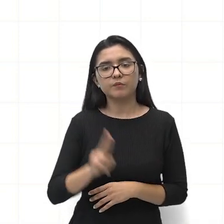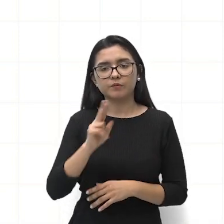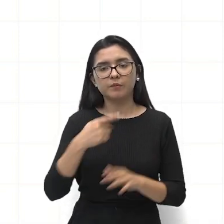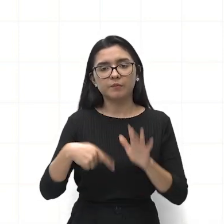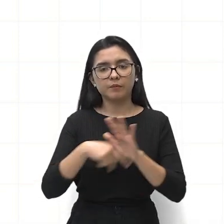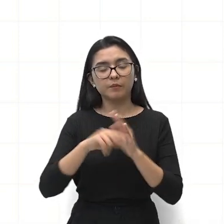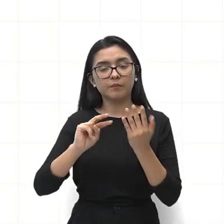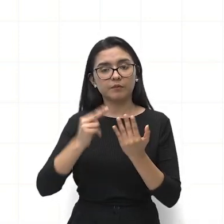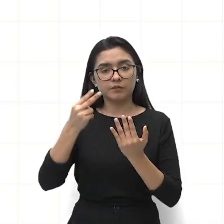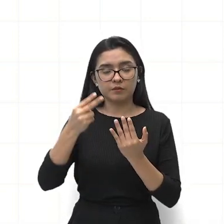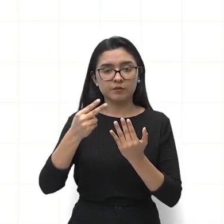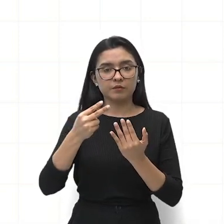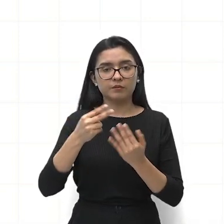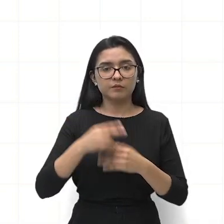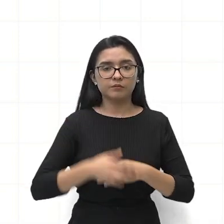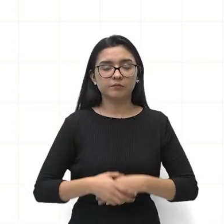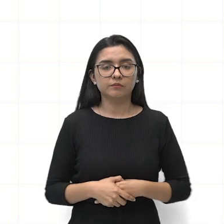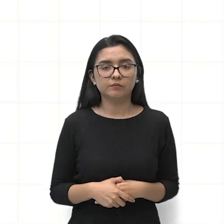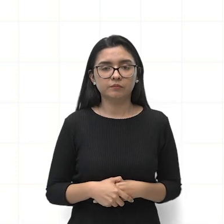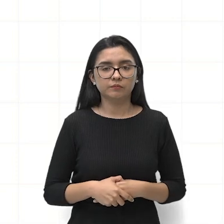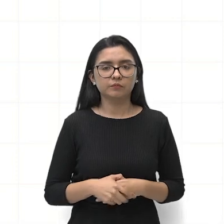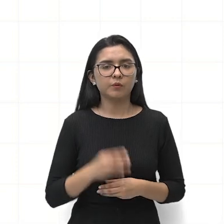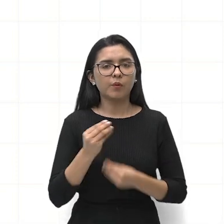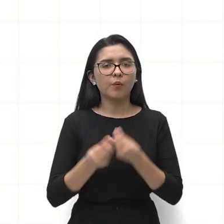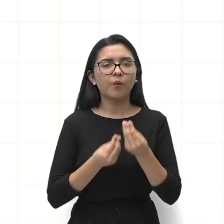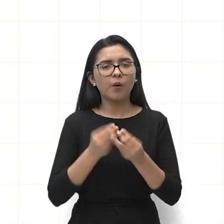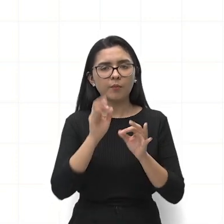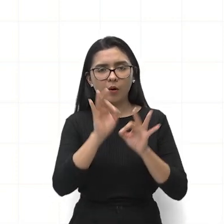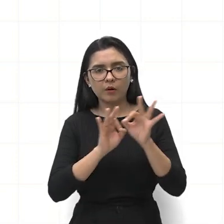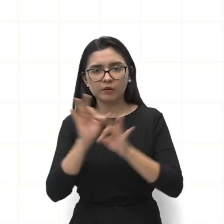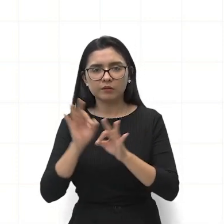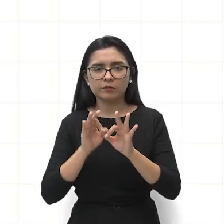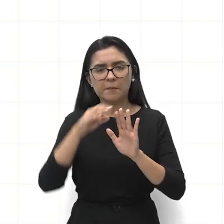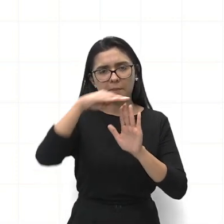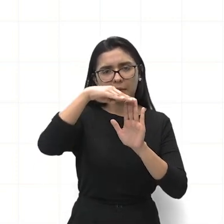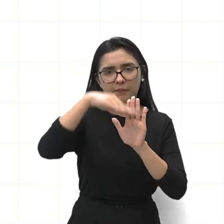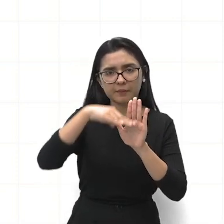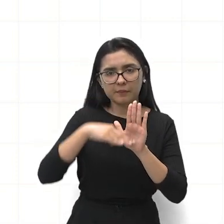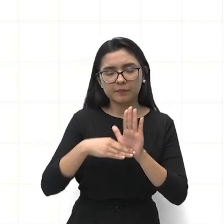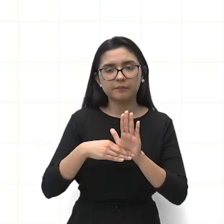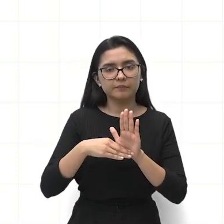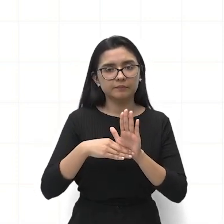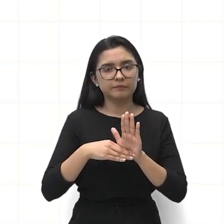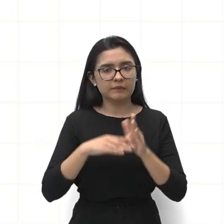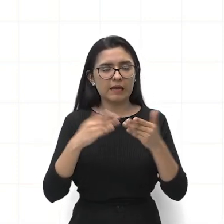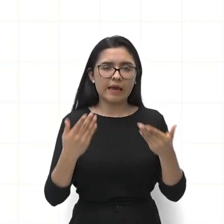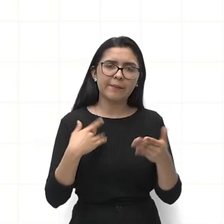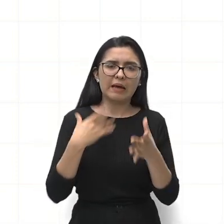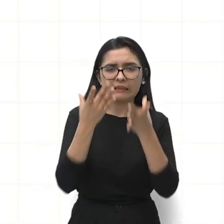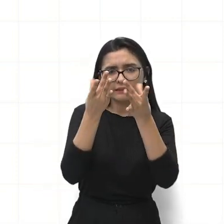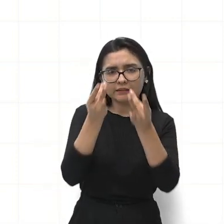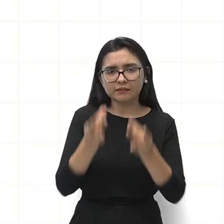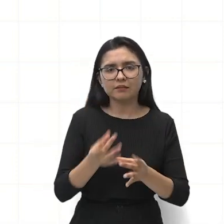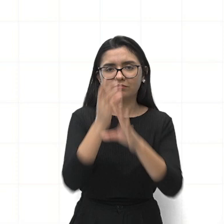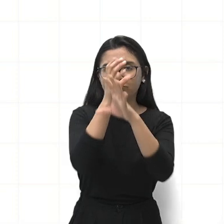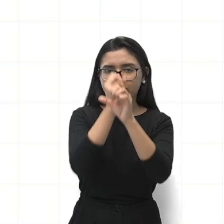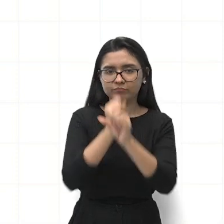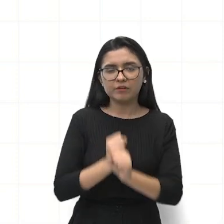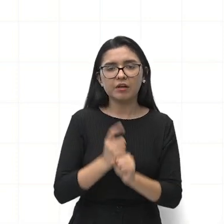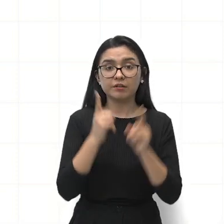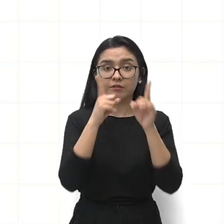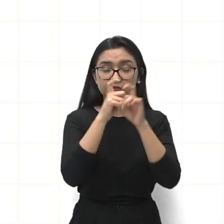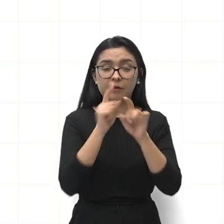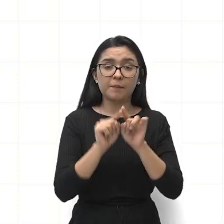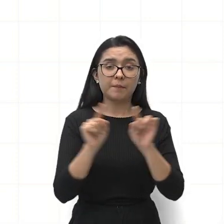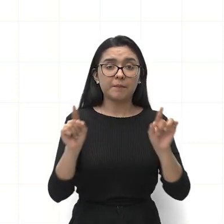da potenciação, como é que ficaria? Né? Aquele passo a passo. Dá um pouco mais de trabalho? Dá. Mas